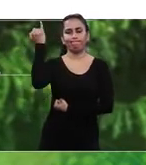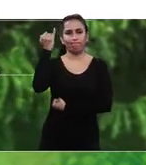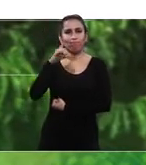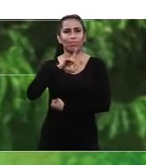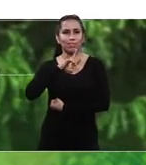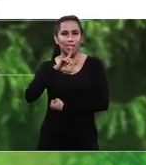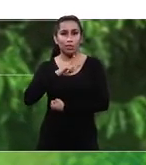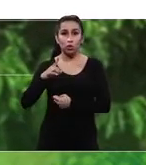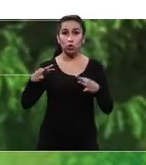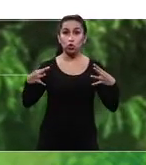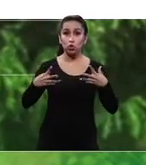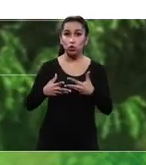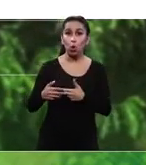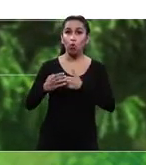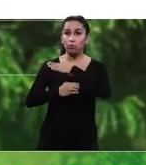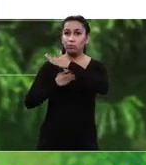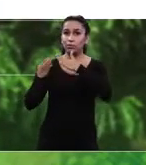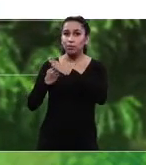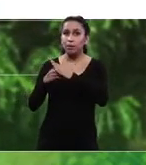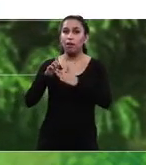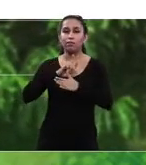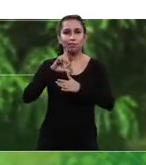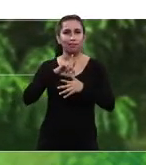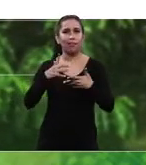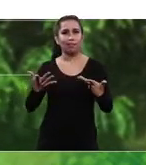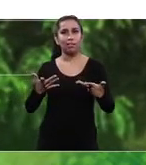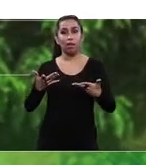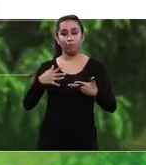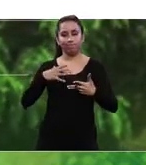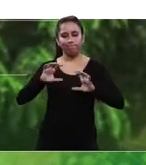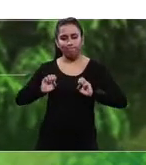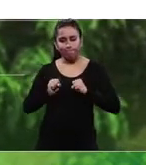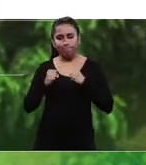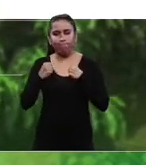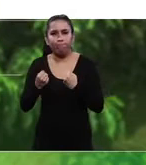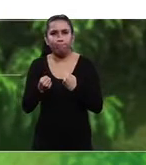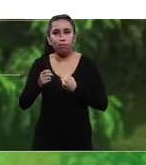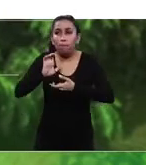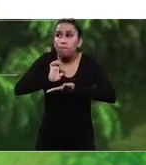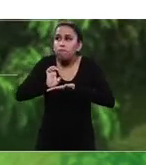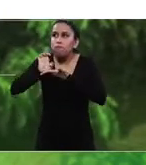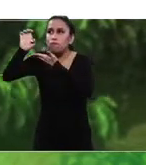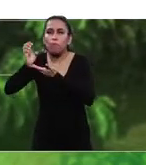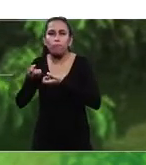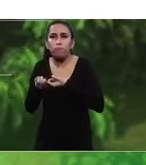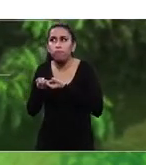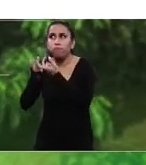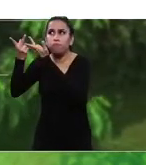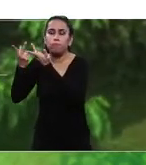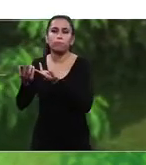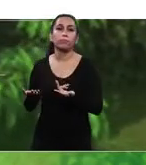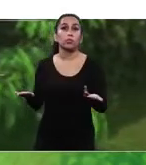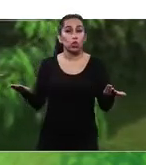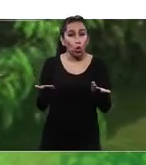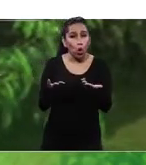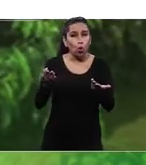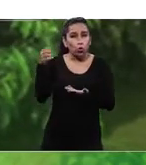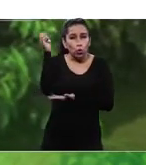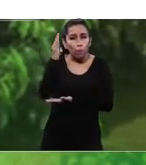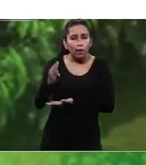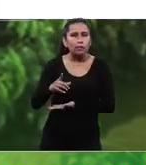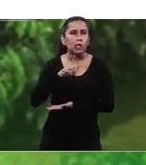das empresas brasileiras no esforço exportador. Hoje o Brasil ele tem, no último dado que